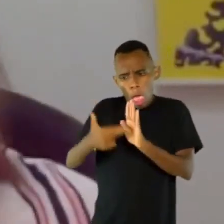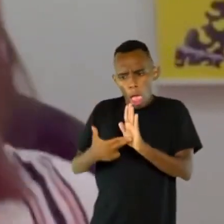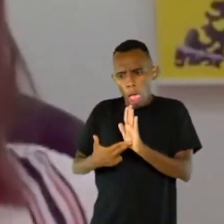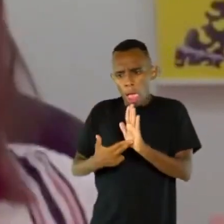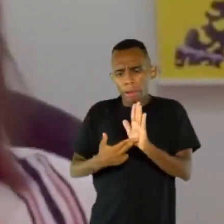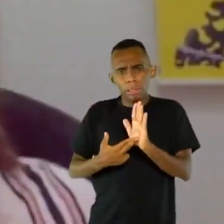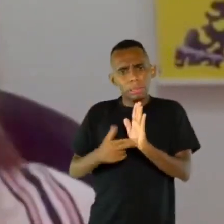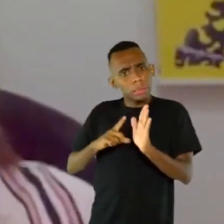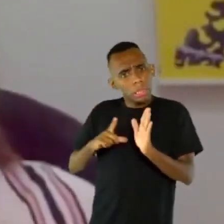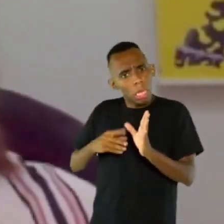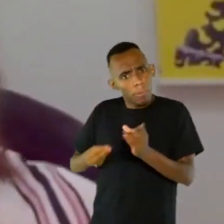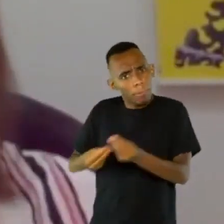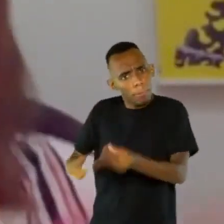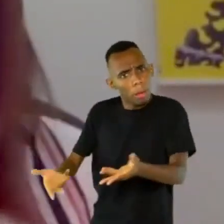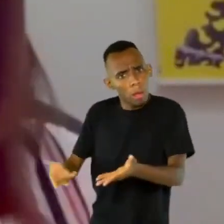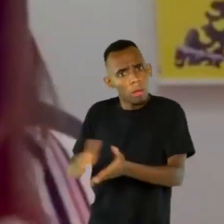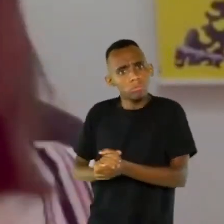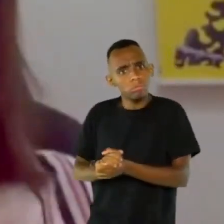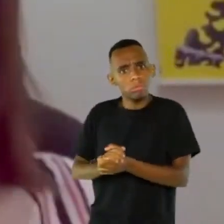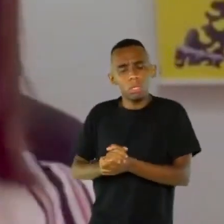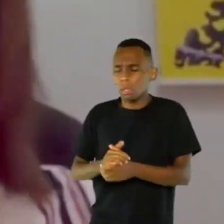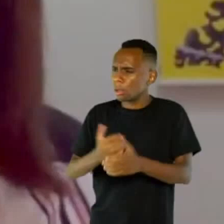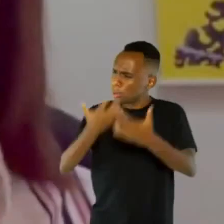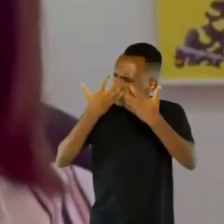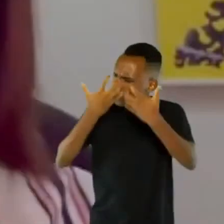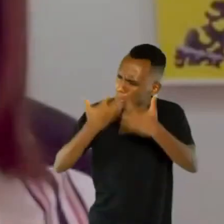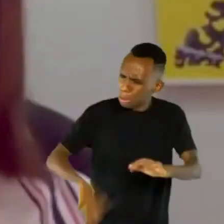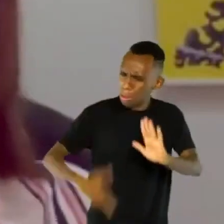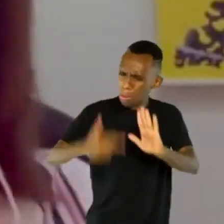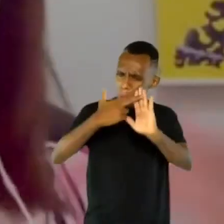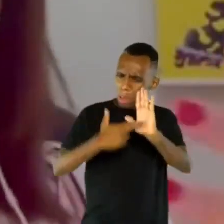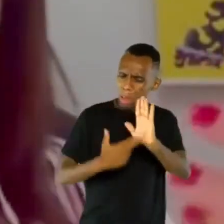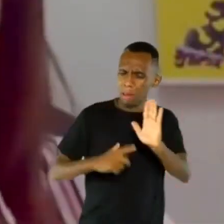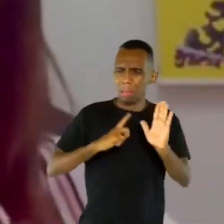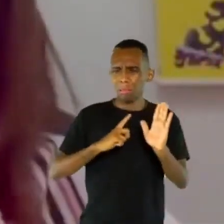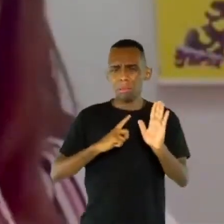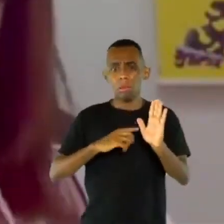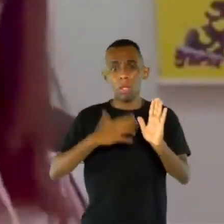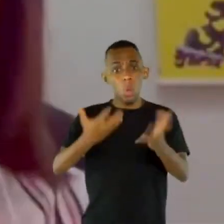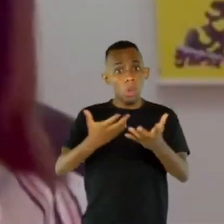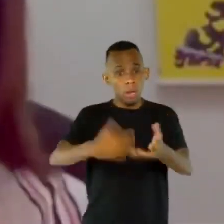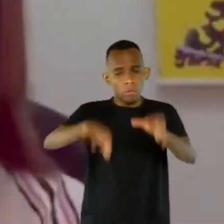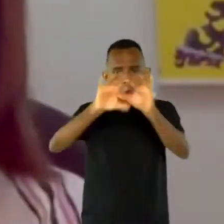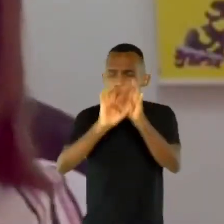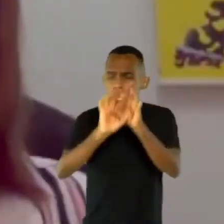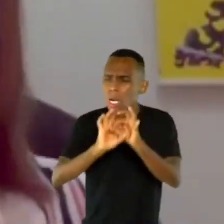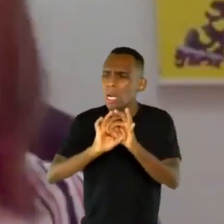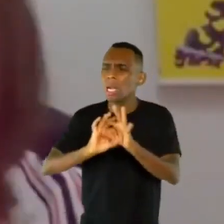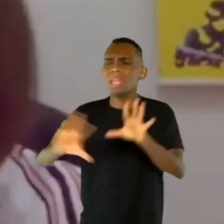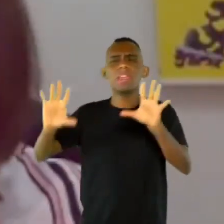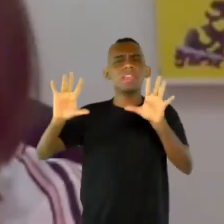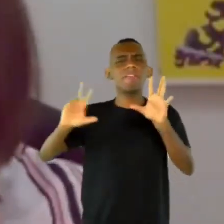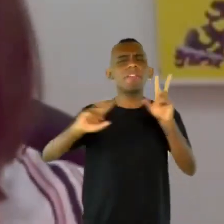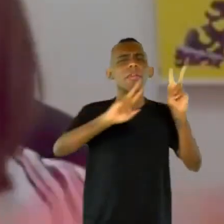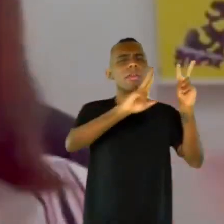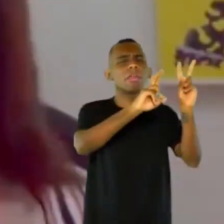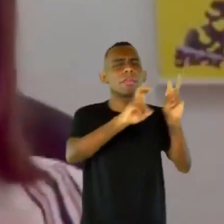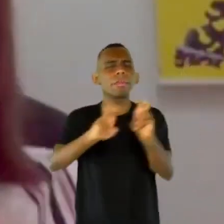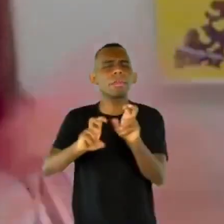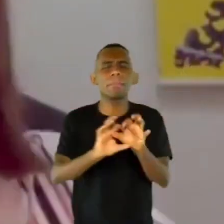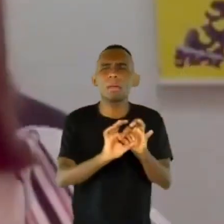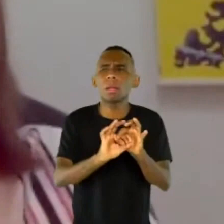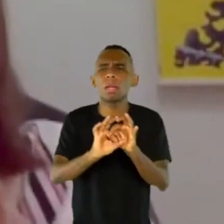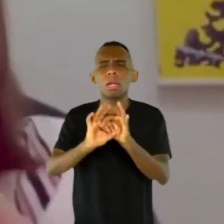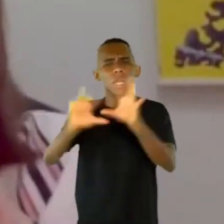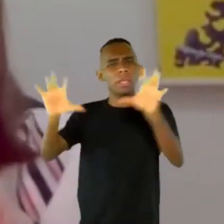obrigações formais, né? Eu não quero ter obrigação formal. Eu quero ser livre a cada romance, né? O